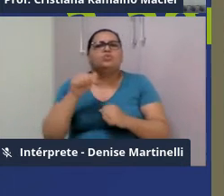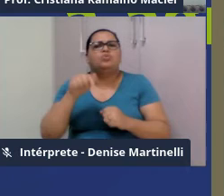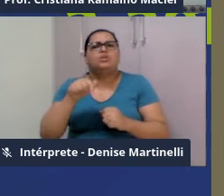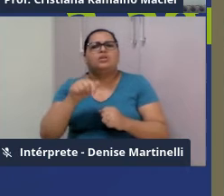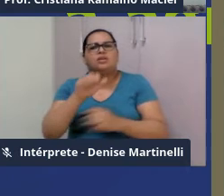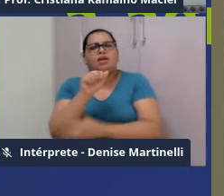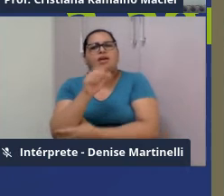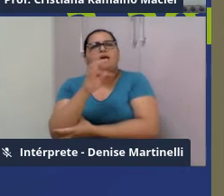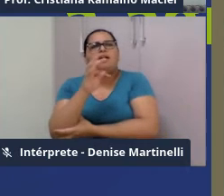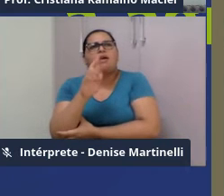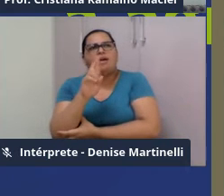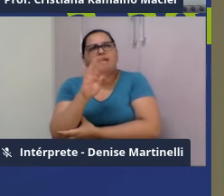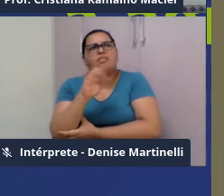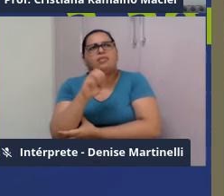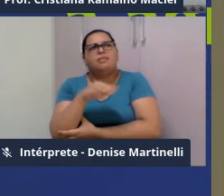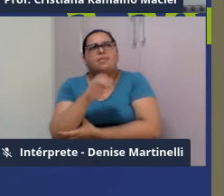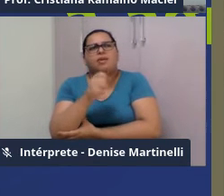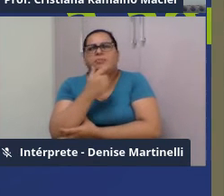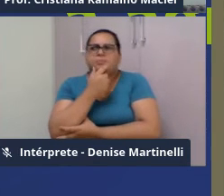sucesso, tá?